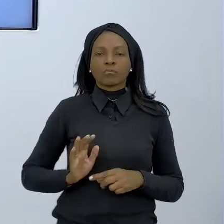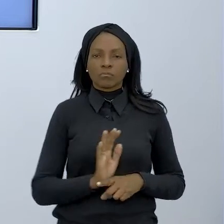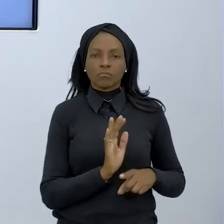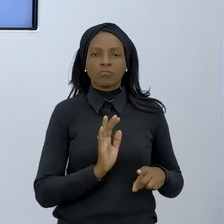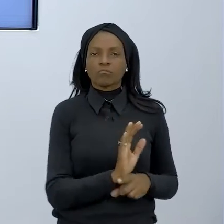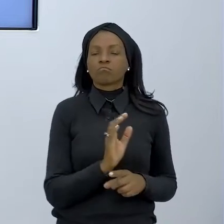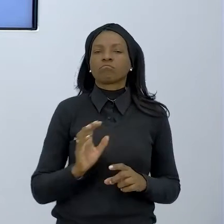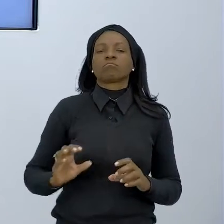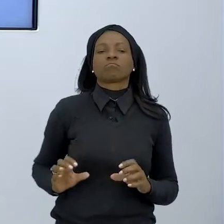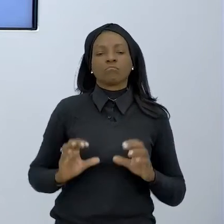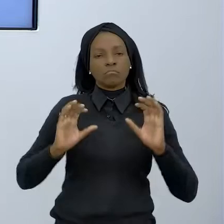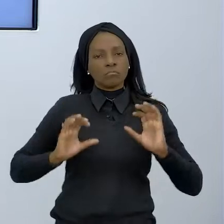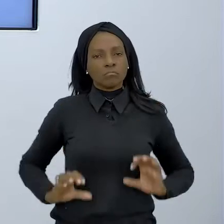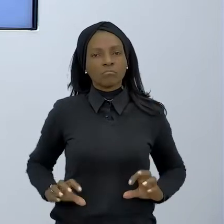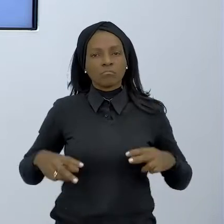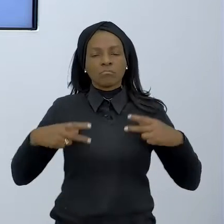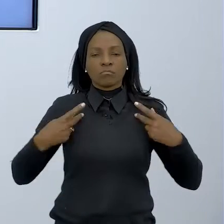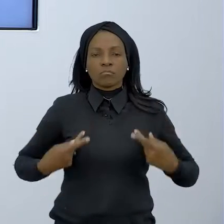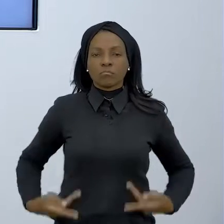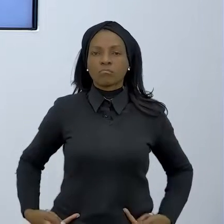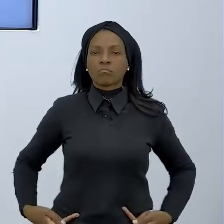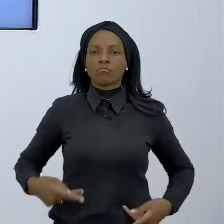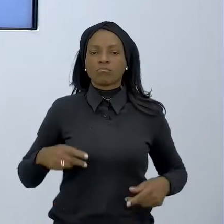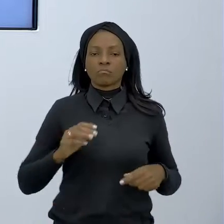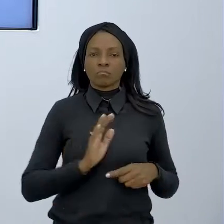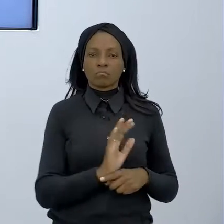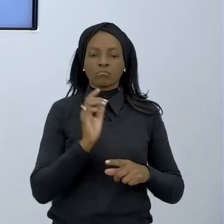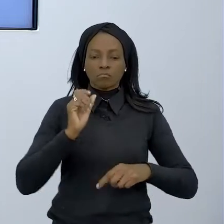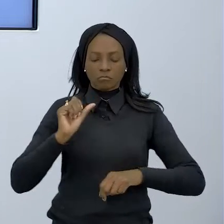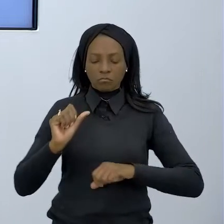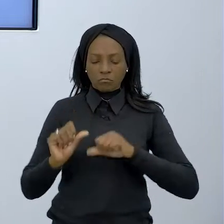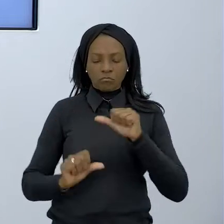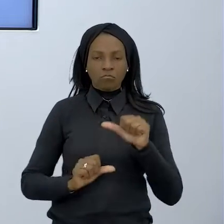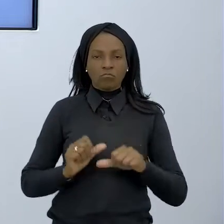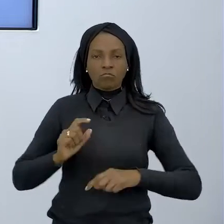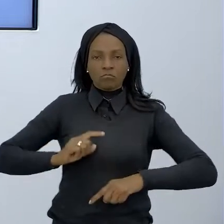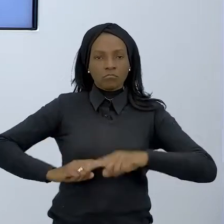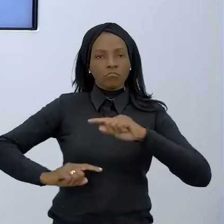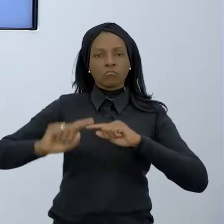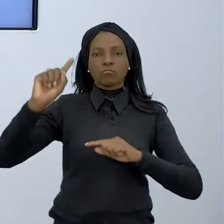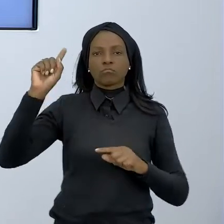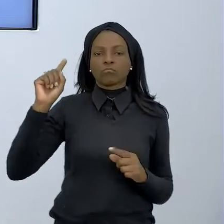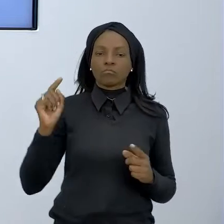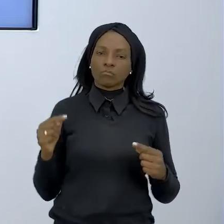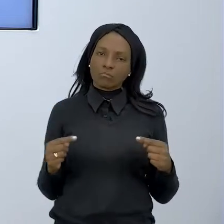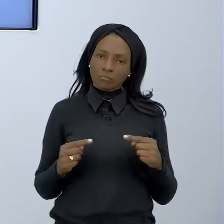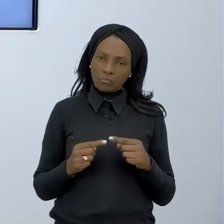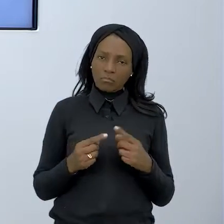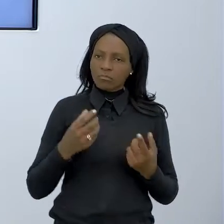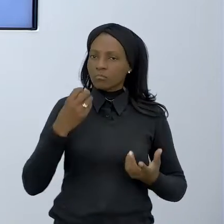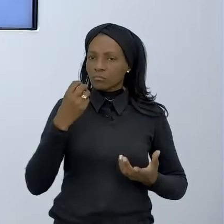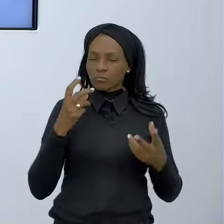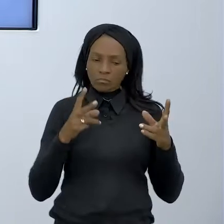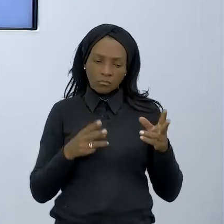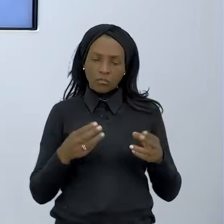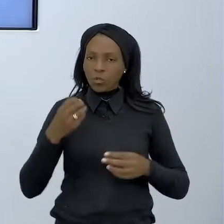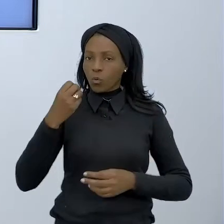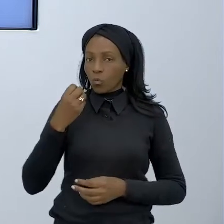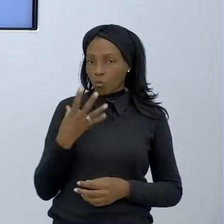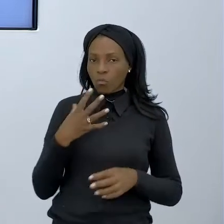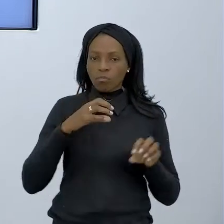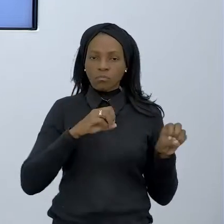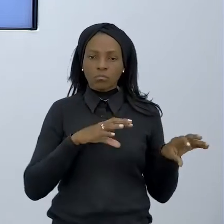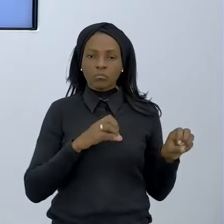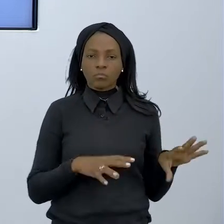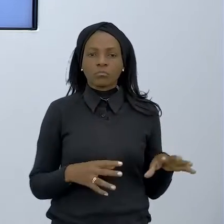civilizacional, humanista e transformadora, como requer a boa educação. Eu queria de